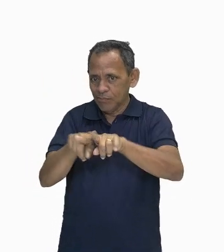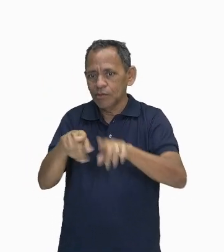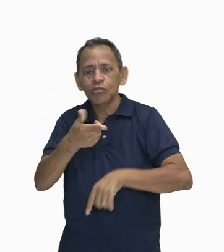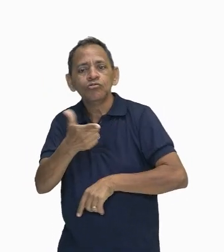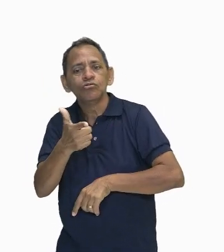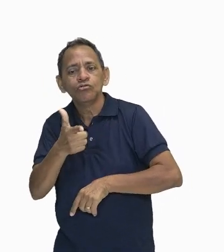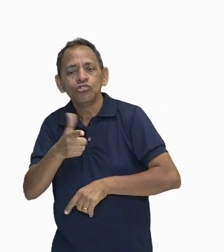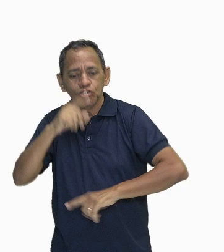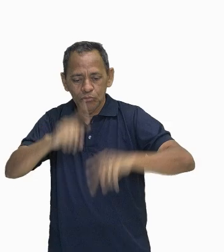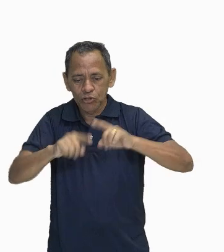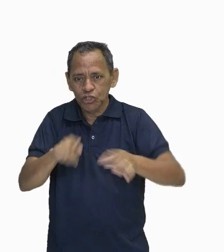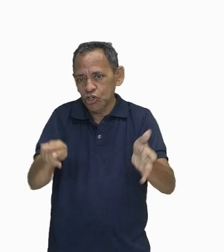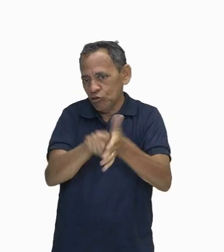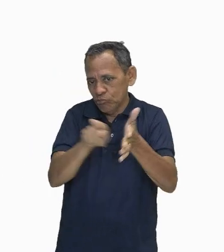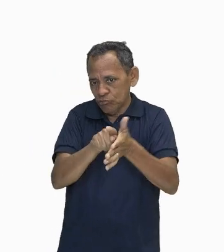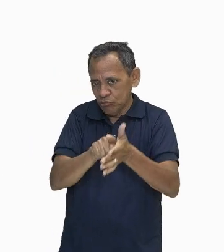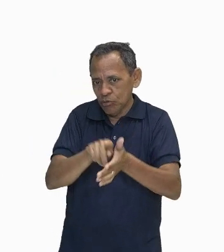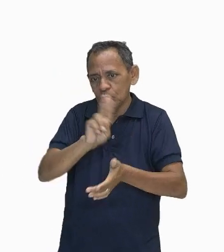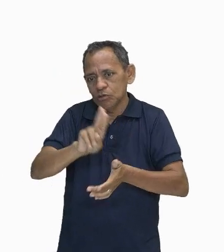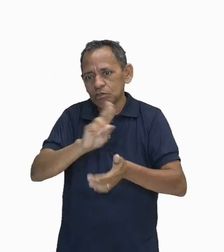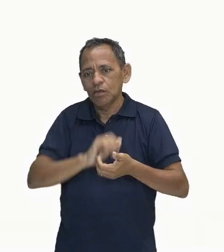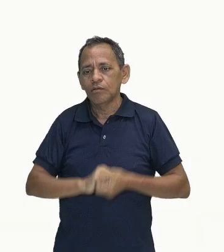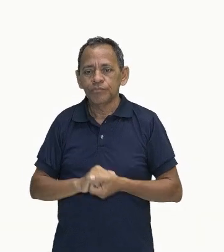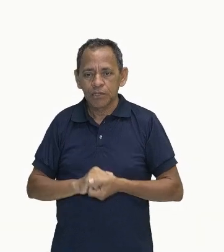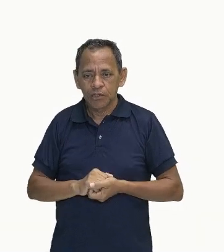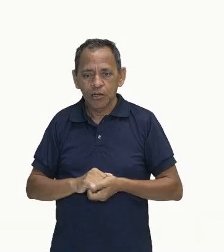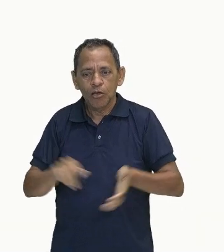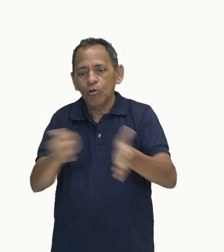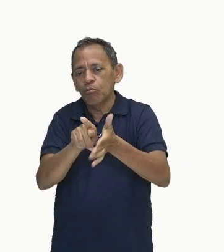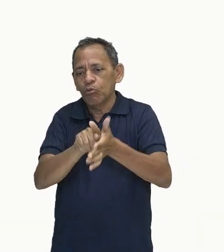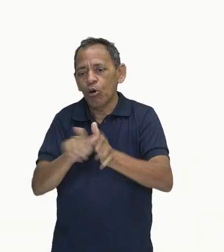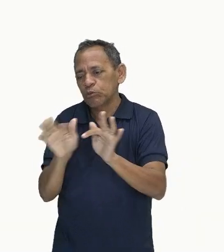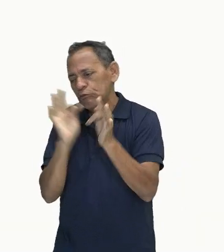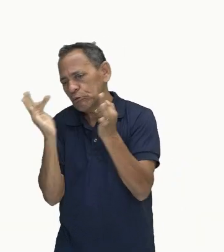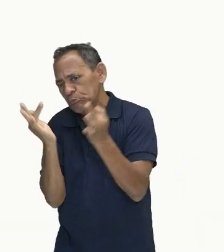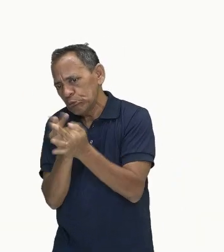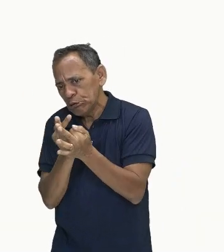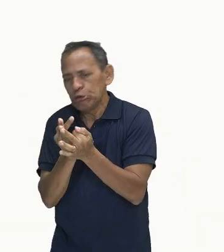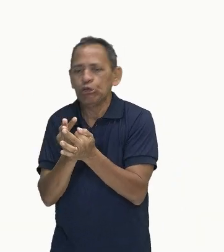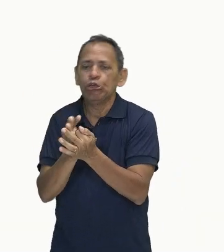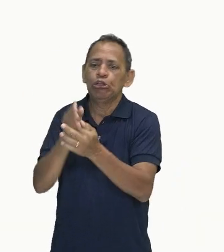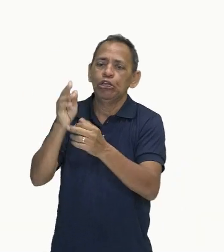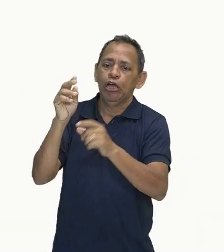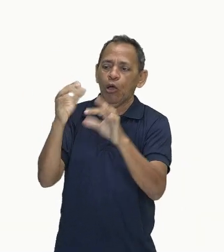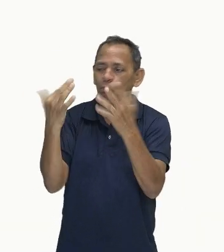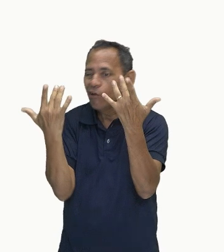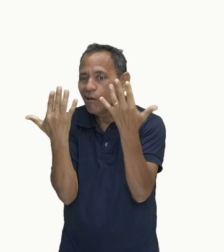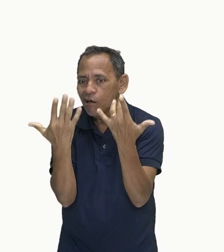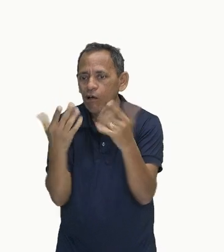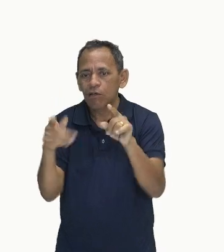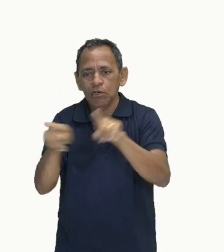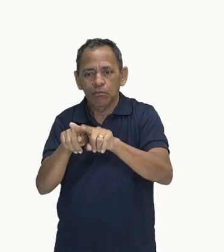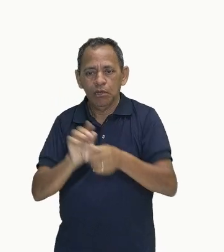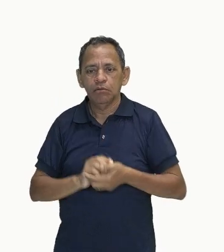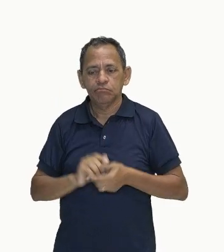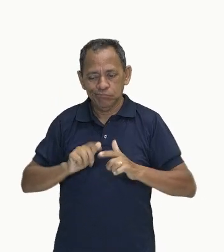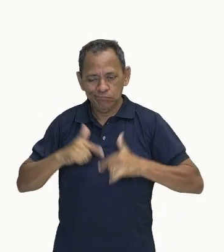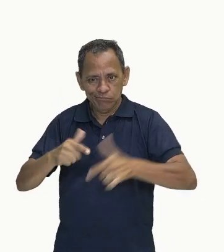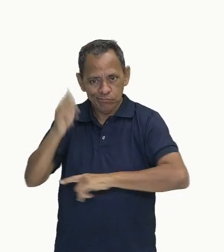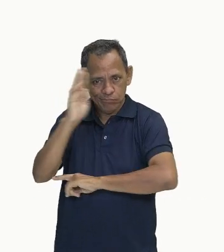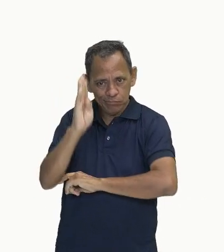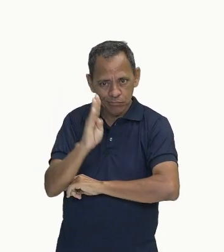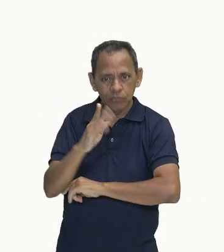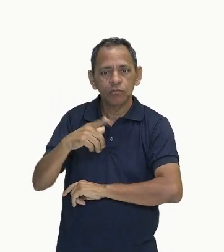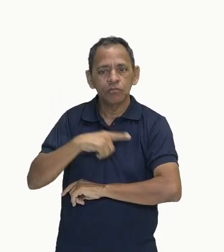mais braçal, familiar, e aí nós vamos ter uma mudança na atividade da agropecuária no Brasil, né? Então, isso